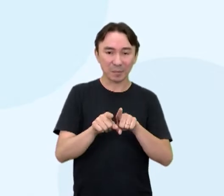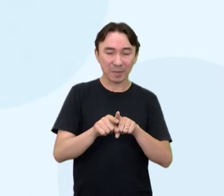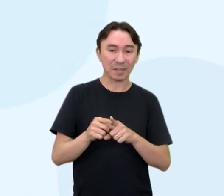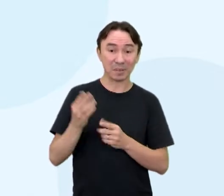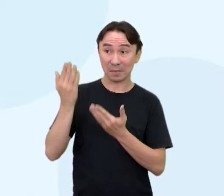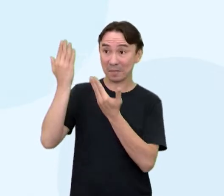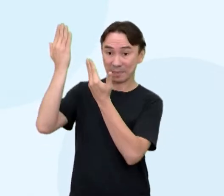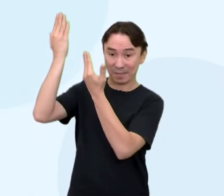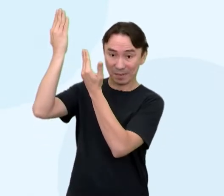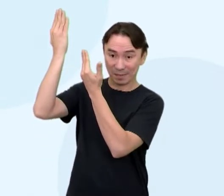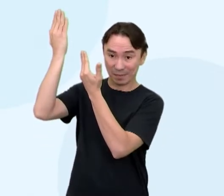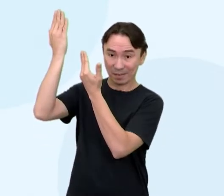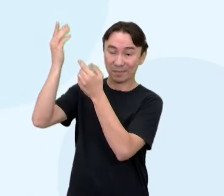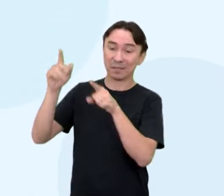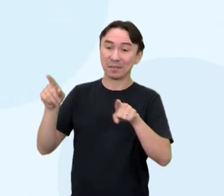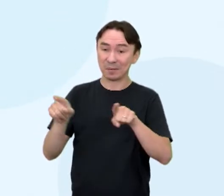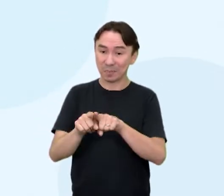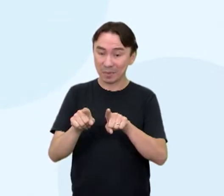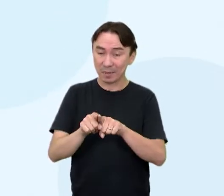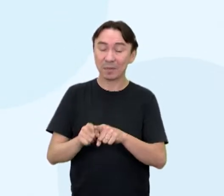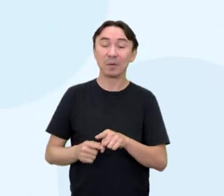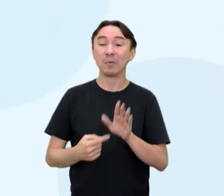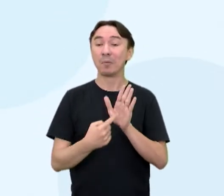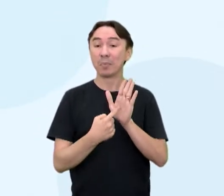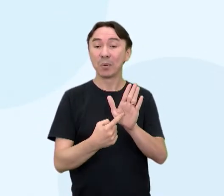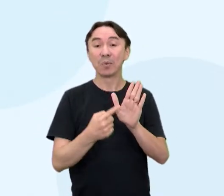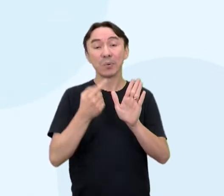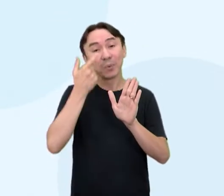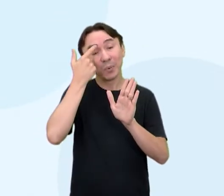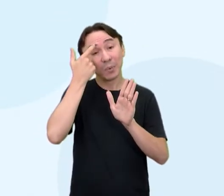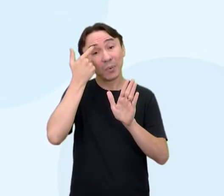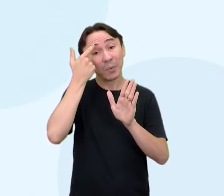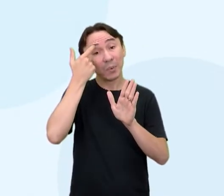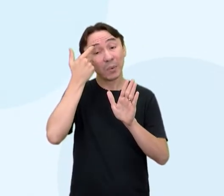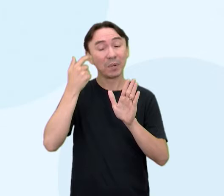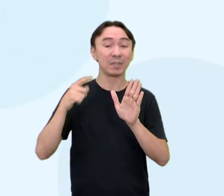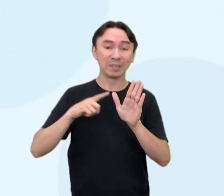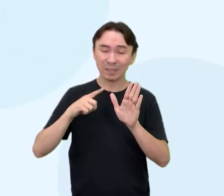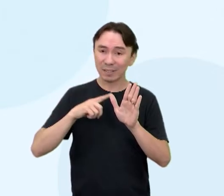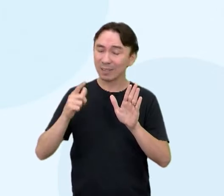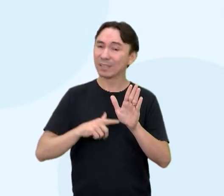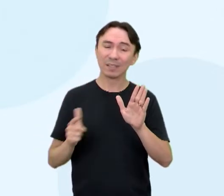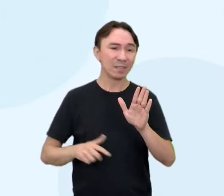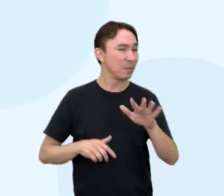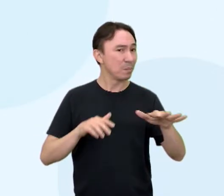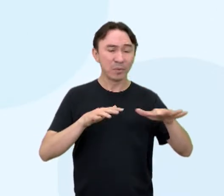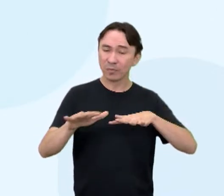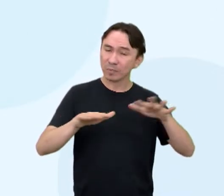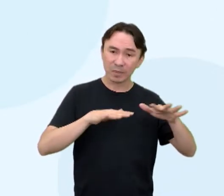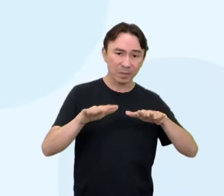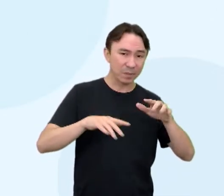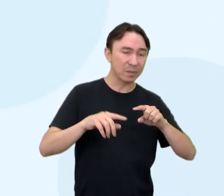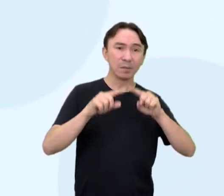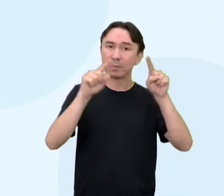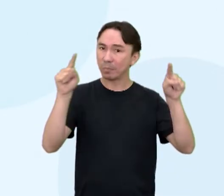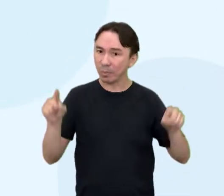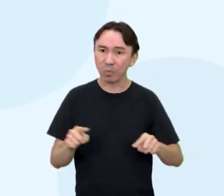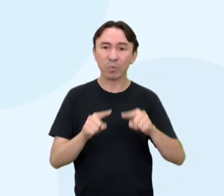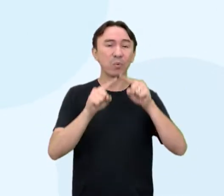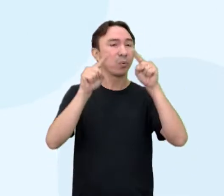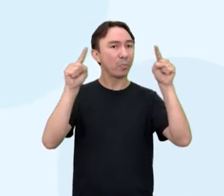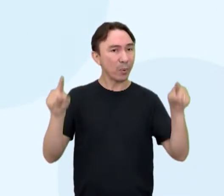né, que a corrente de convecção ela está se movimentando, né? As setas estão mostrando,